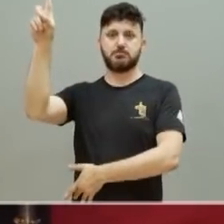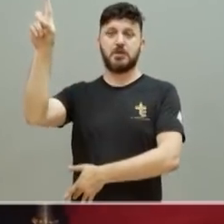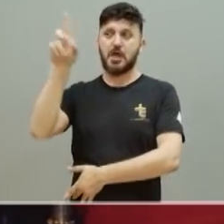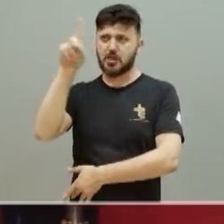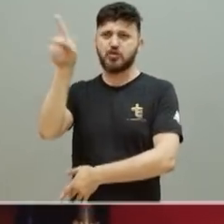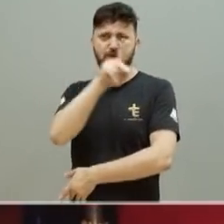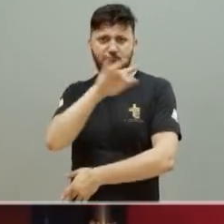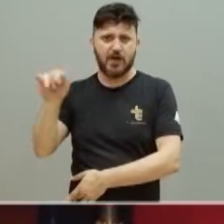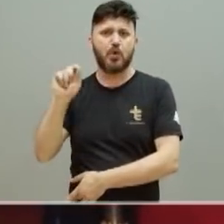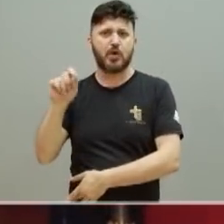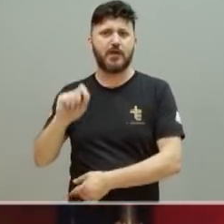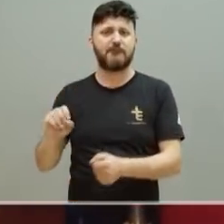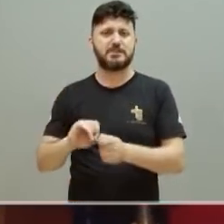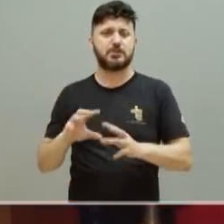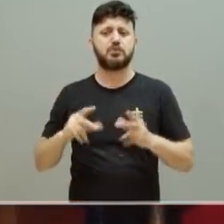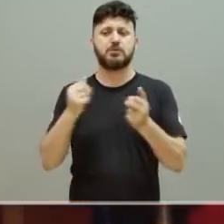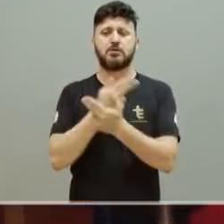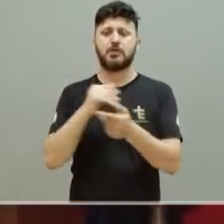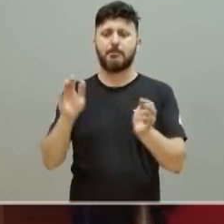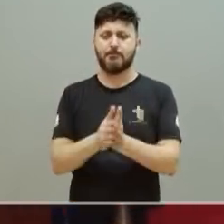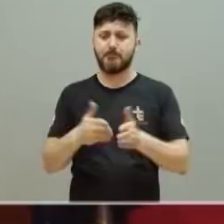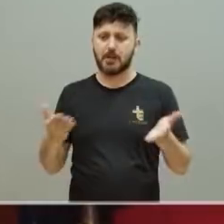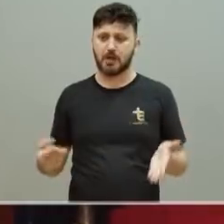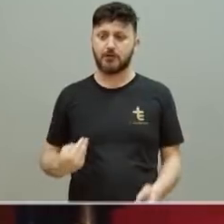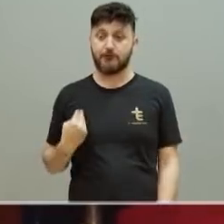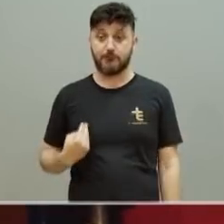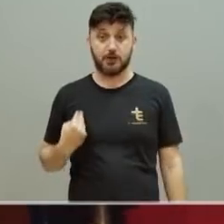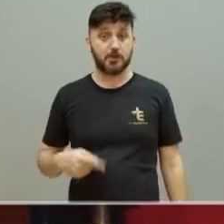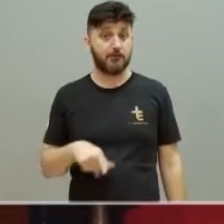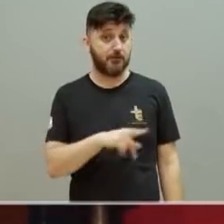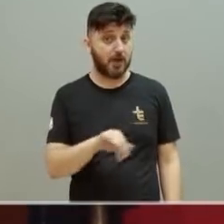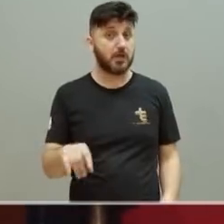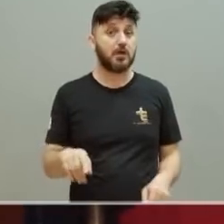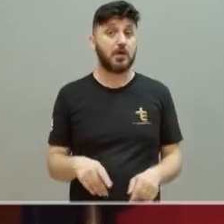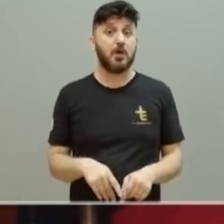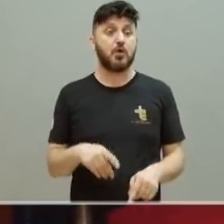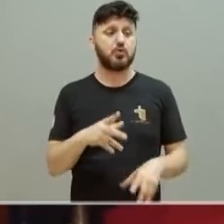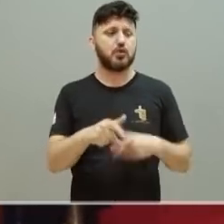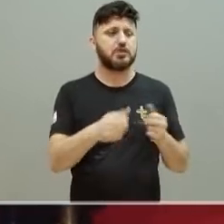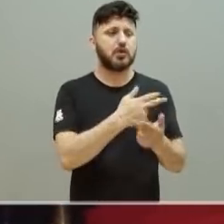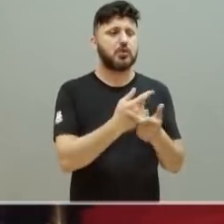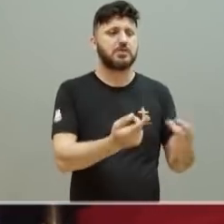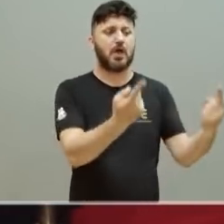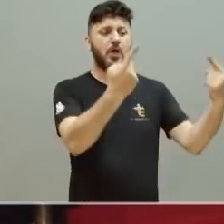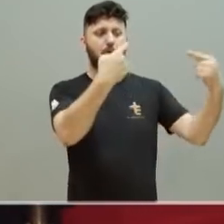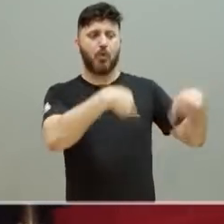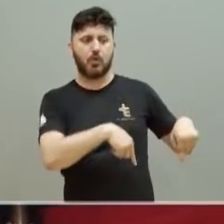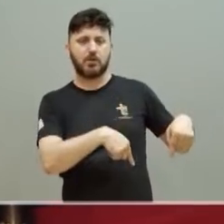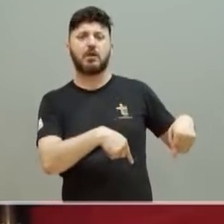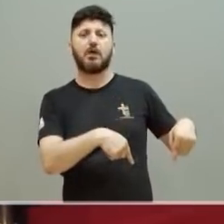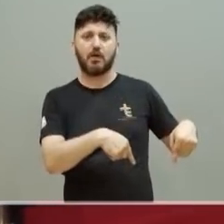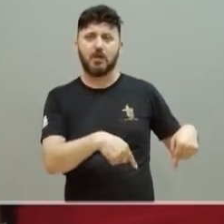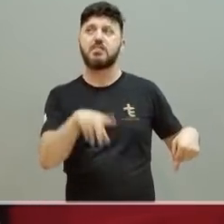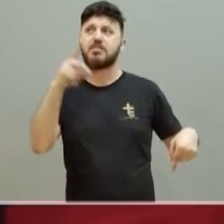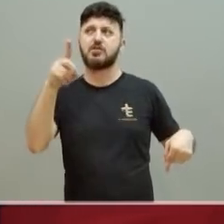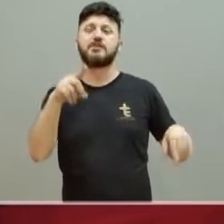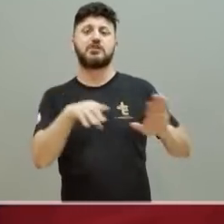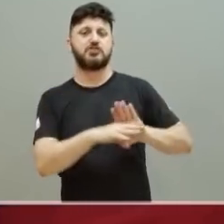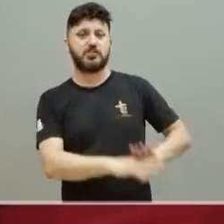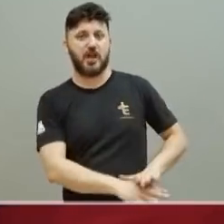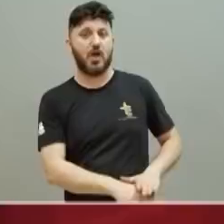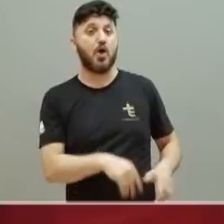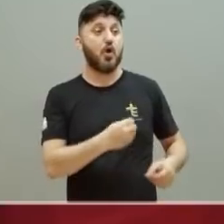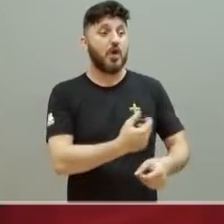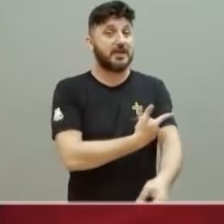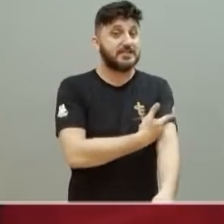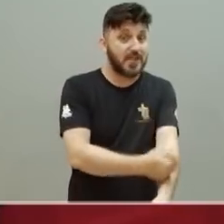Ele vai derrubar por terra toda sentença proclamada contra mim e contra a tua vida. O que são diagnósticos, o que são a palavra